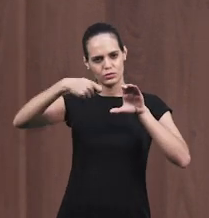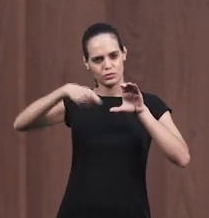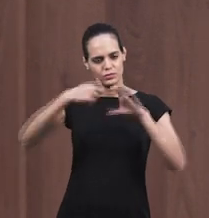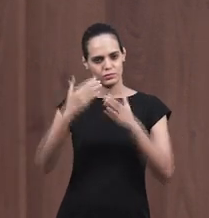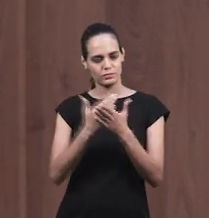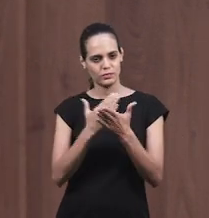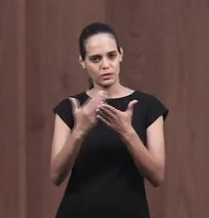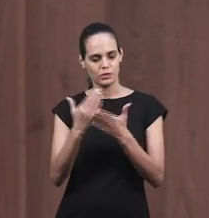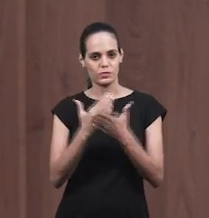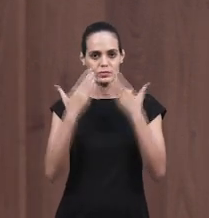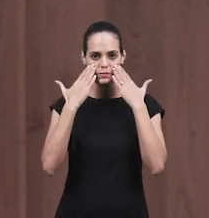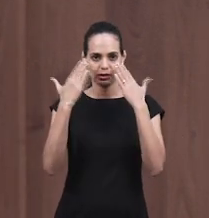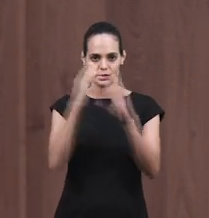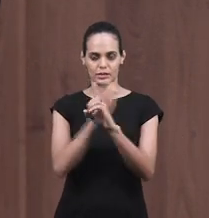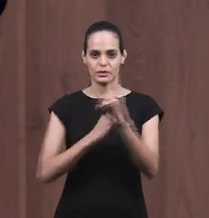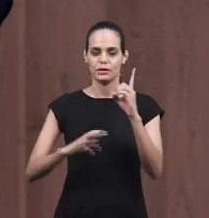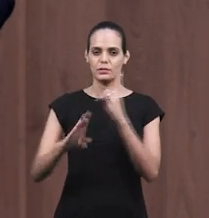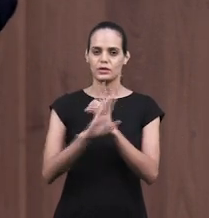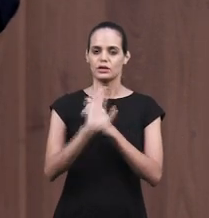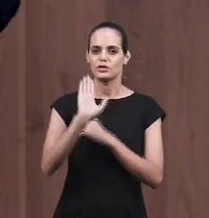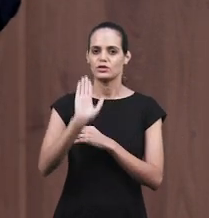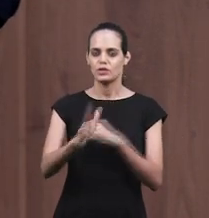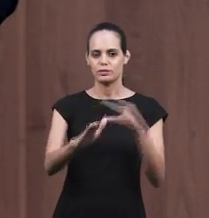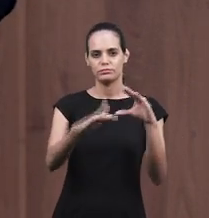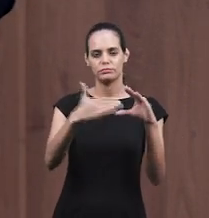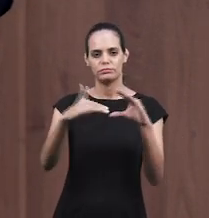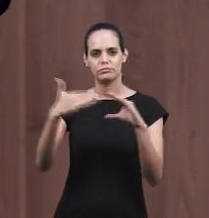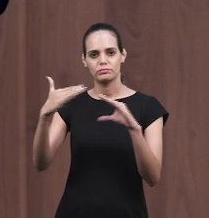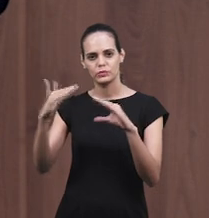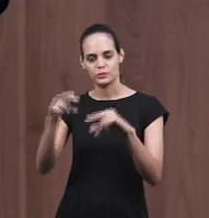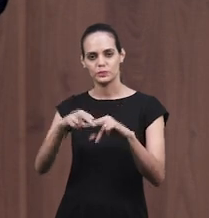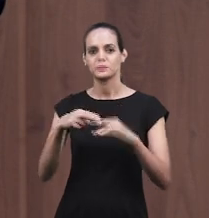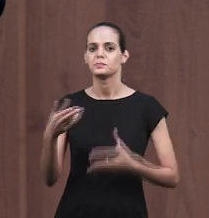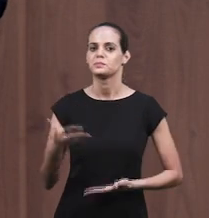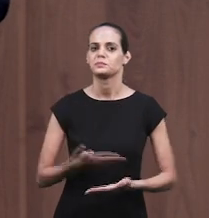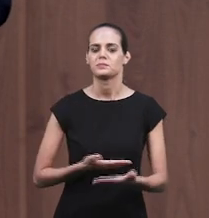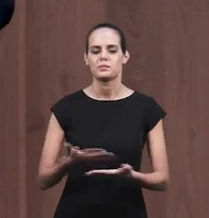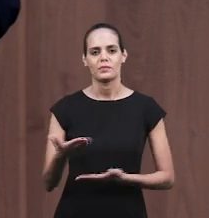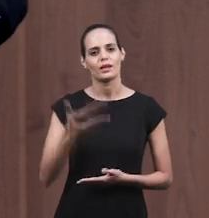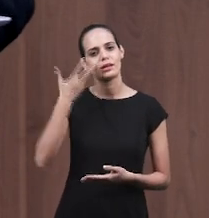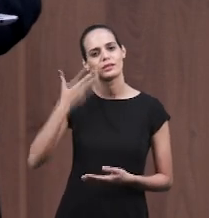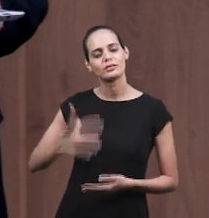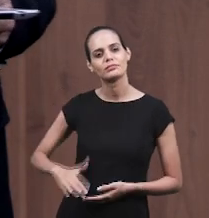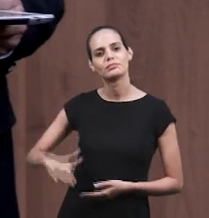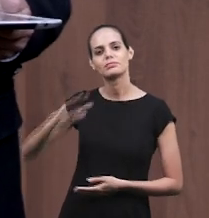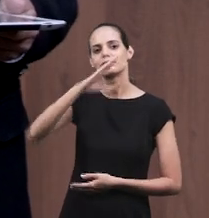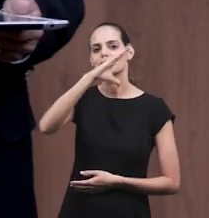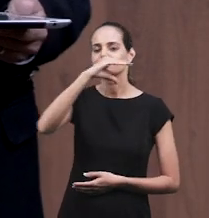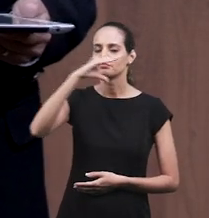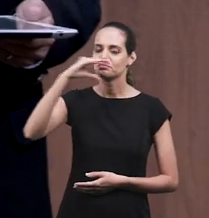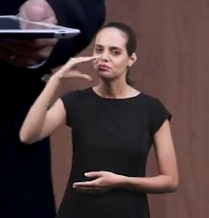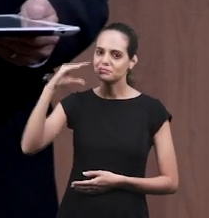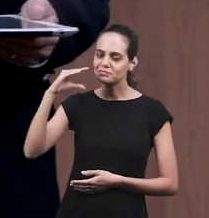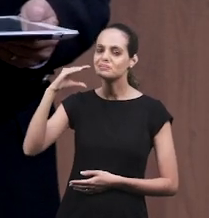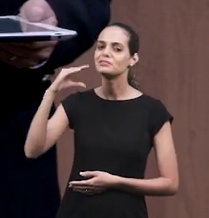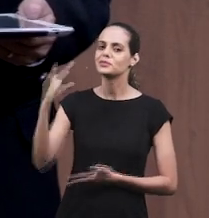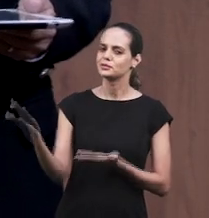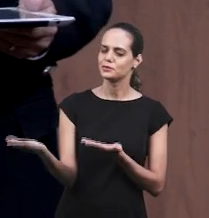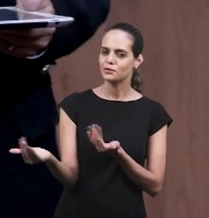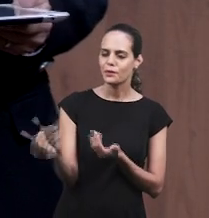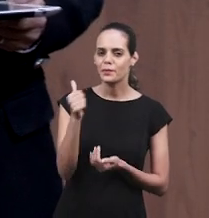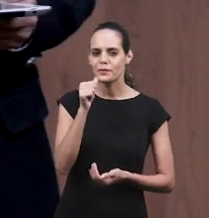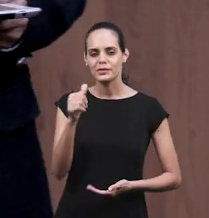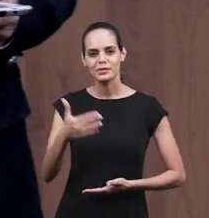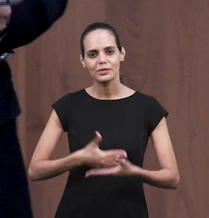vídeos da Escola Bíblica Dominical que nos foram enviadas pelos nossos irmãos. Agora as crianças, os intermediários, os adolescentes,